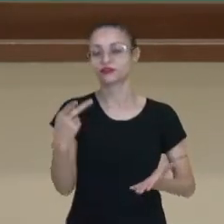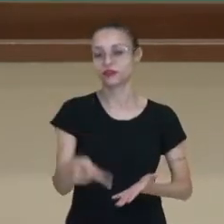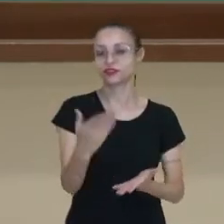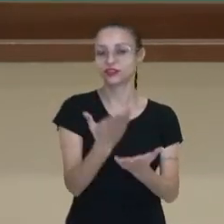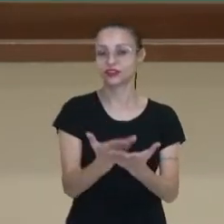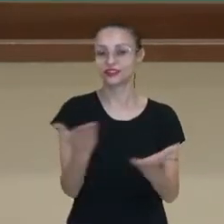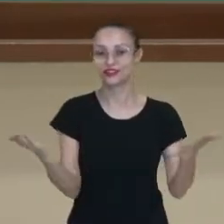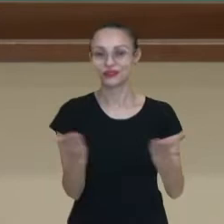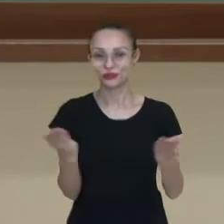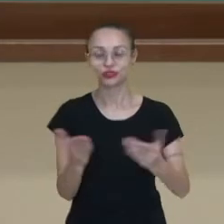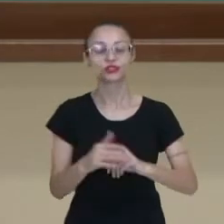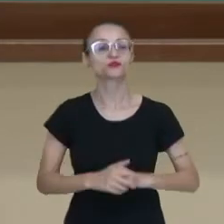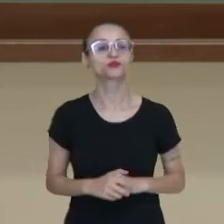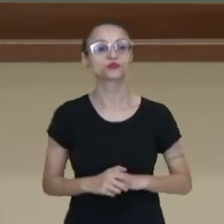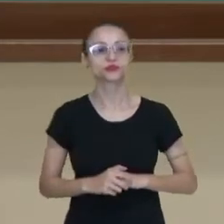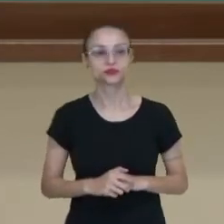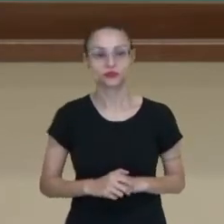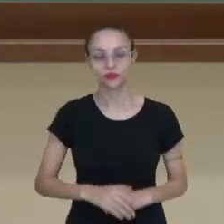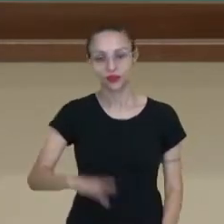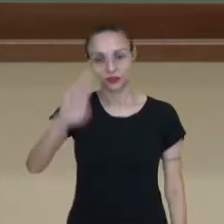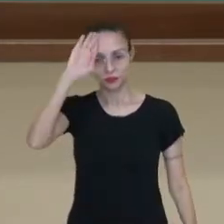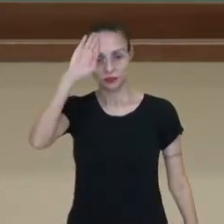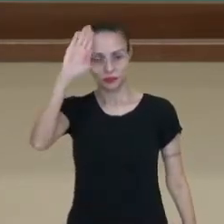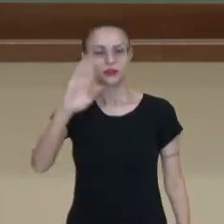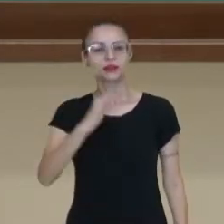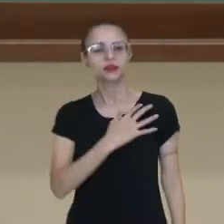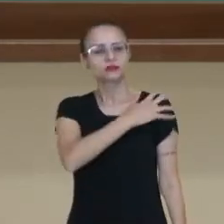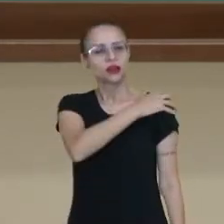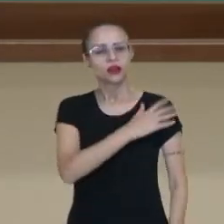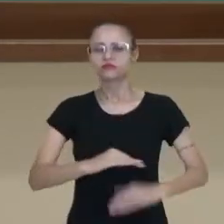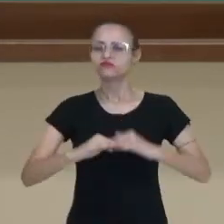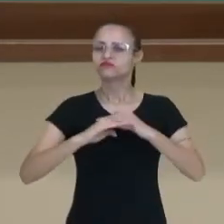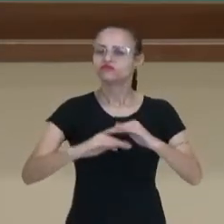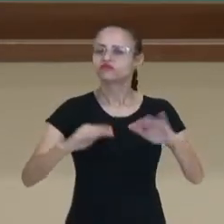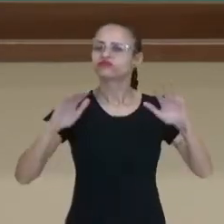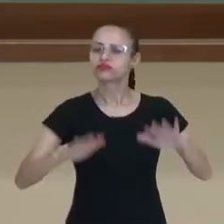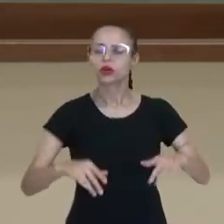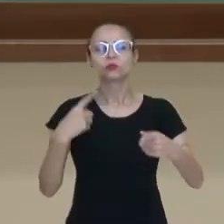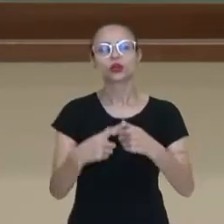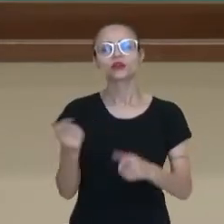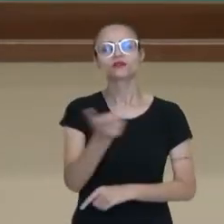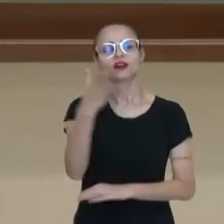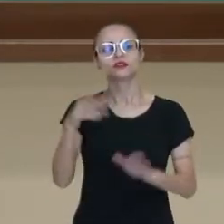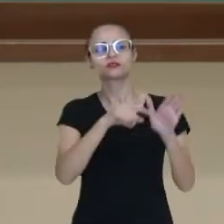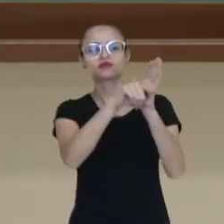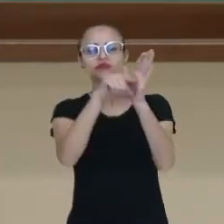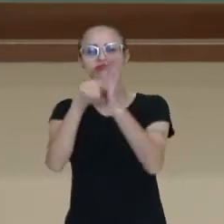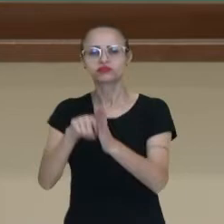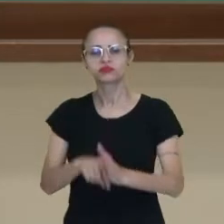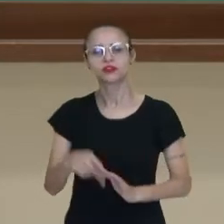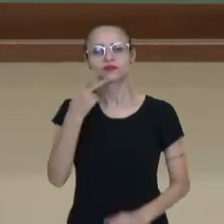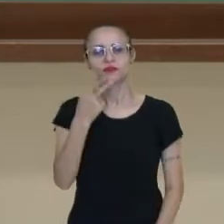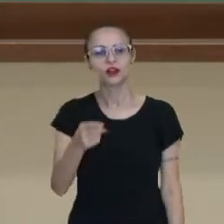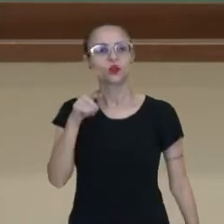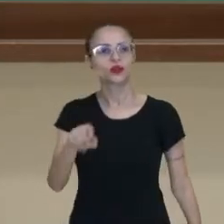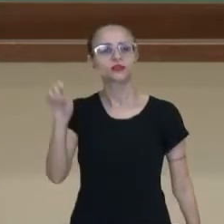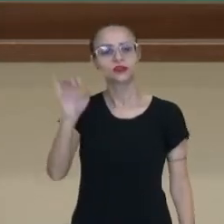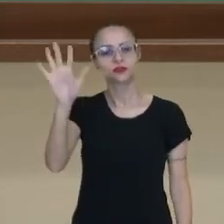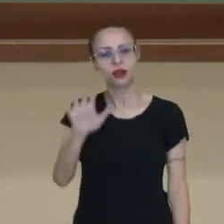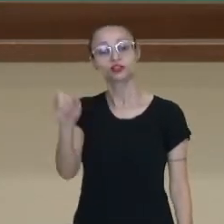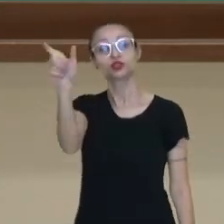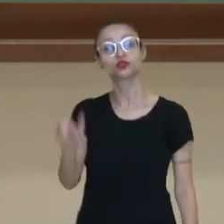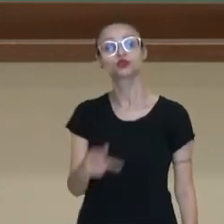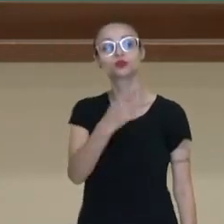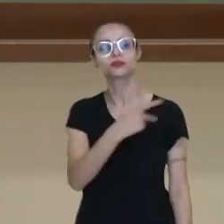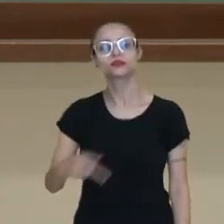hoje. Embora seja considerado um militar linha branda, por que muitos pesquisadores consideram essa imagem de Castelo